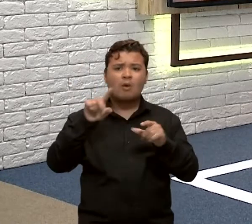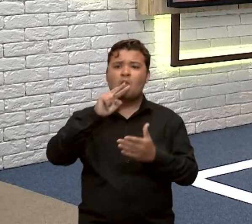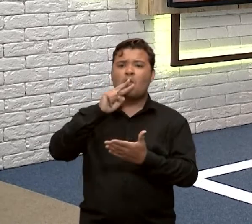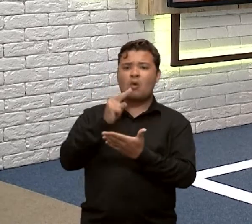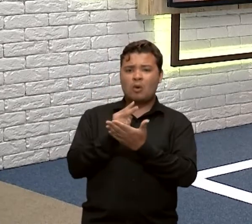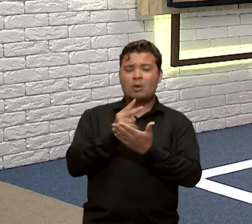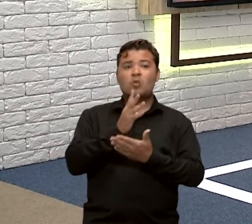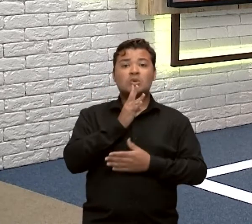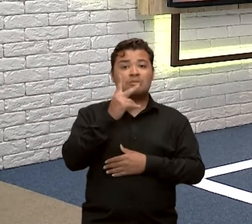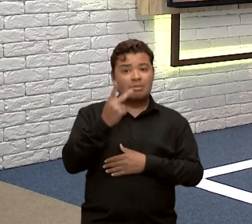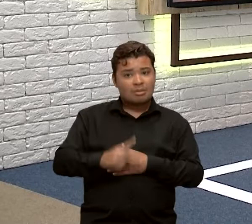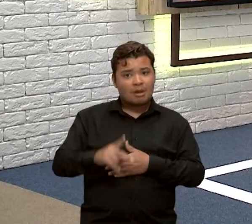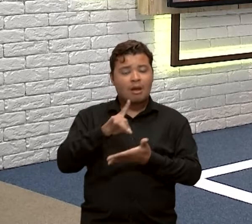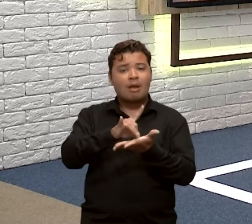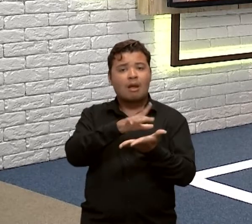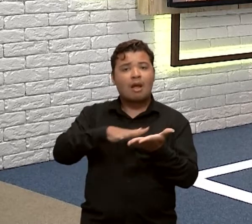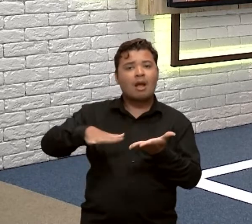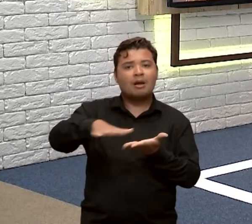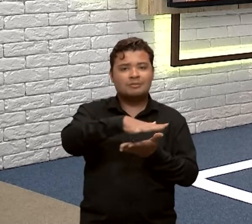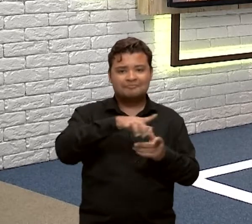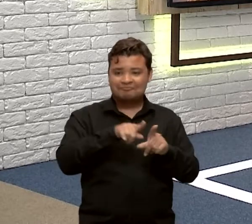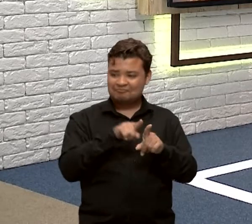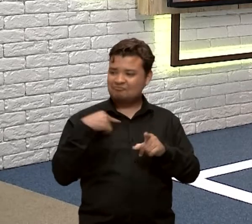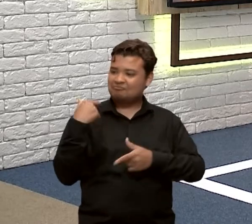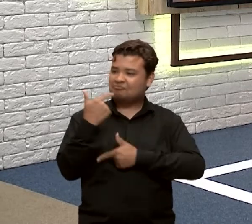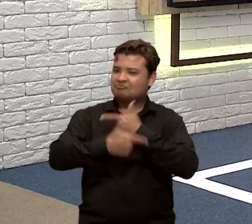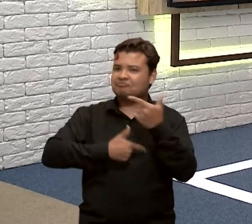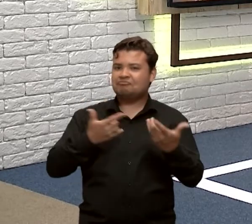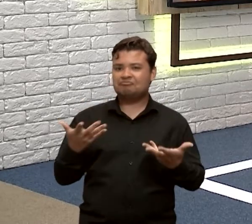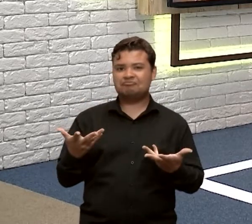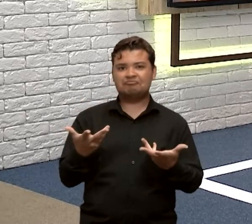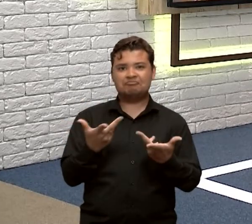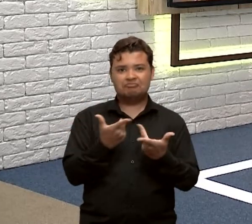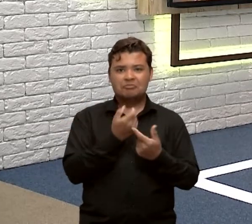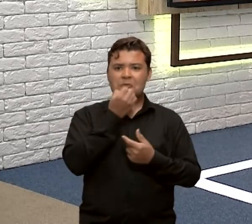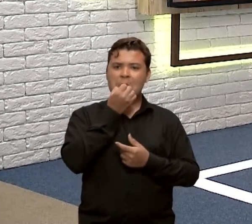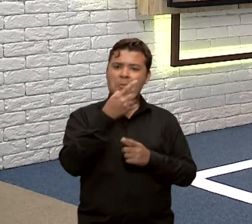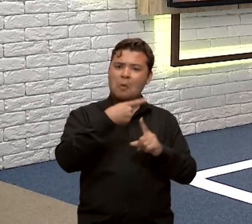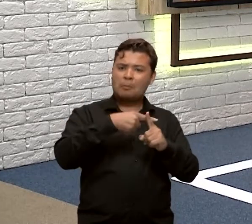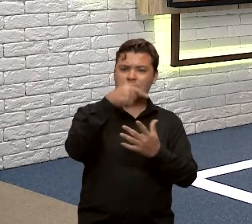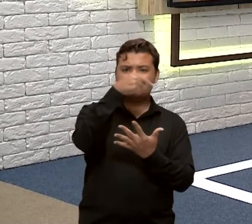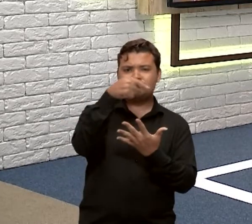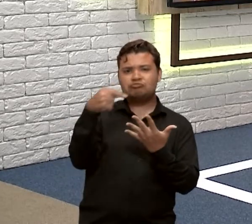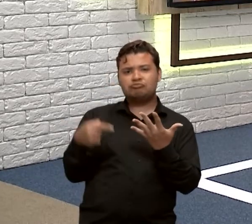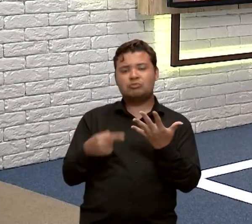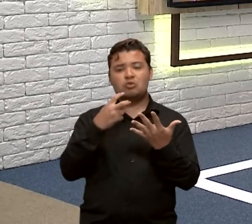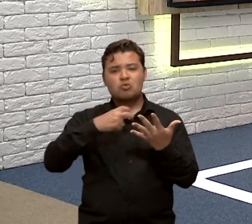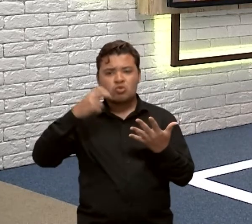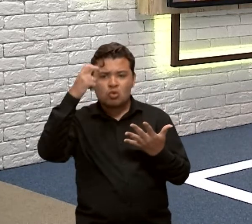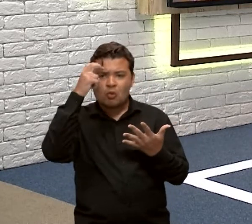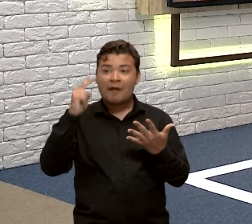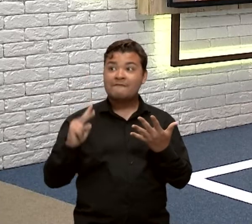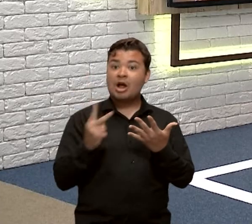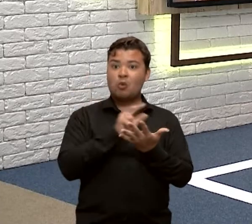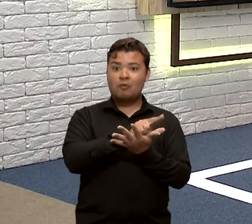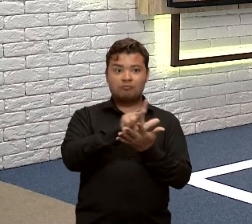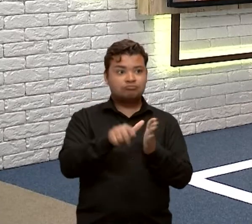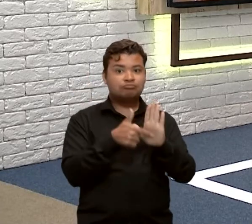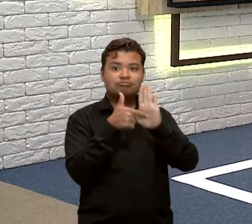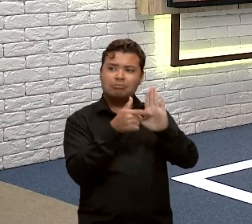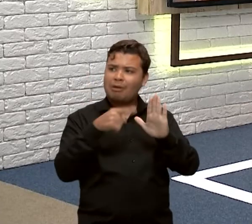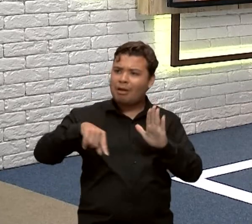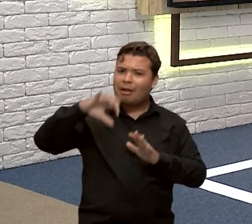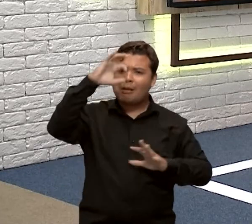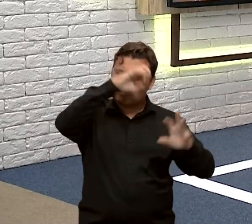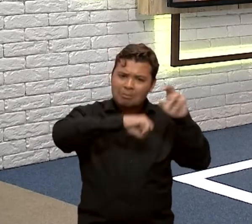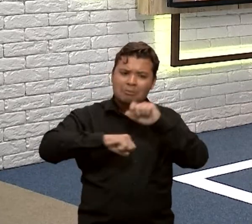aprender conosco tudo de bom que nós temos, a nossa cultura, nossos valores, né? E entenderem